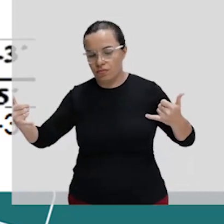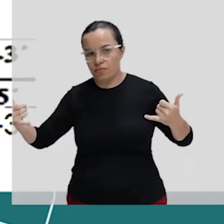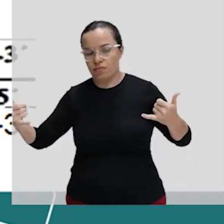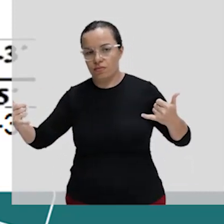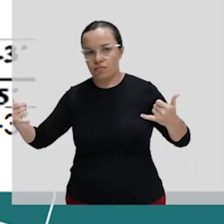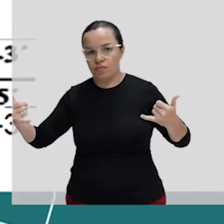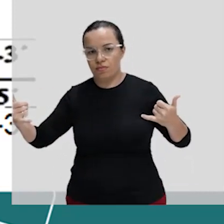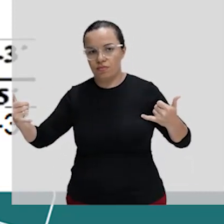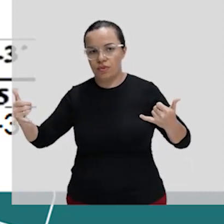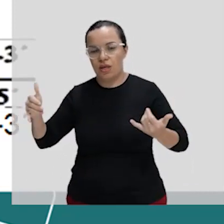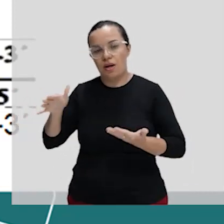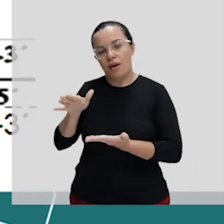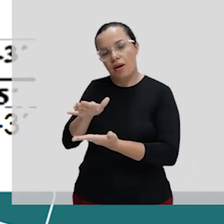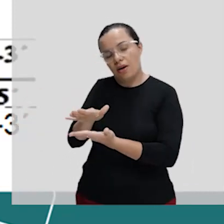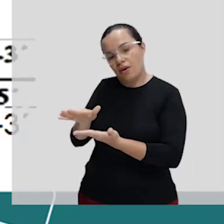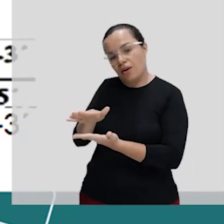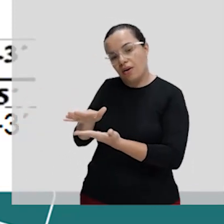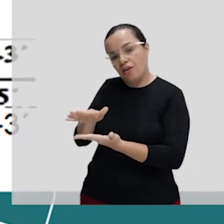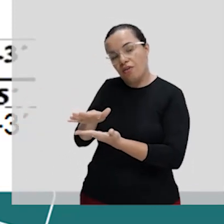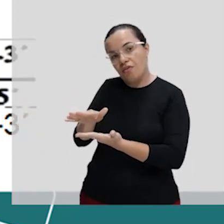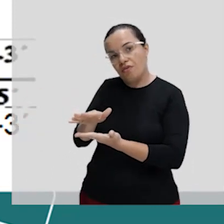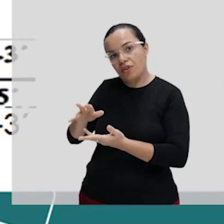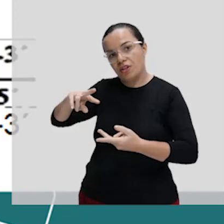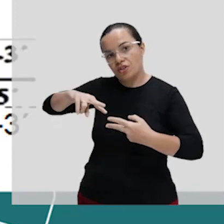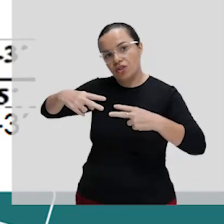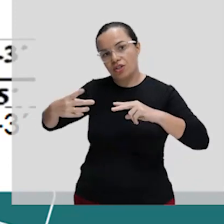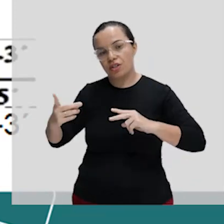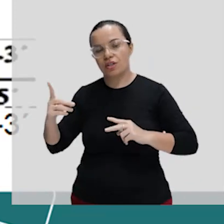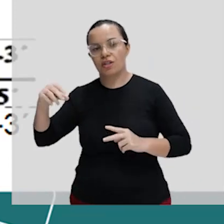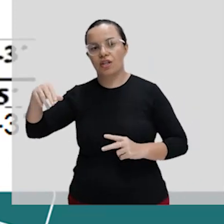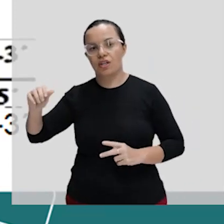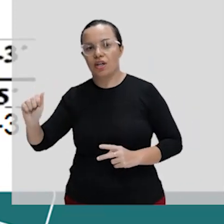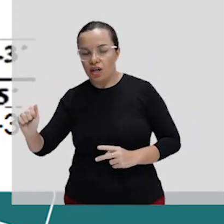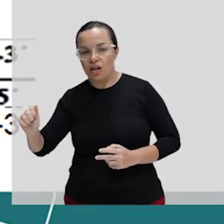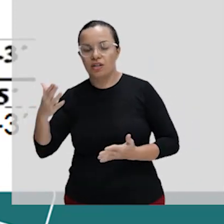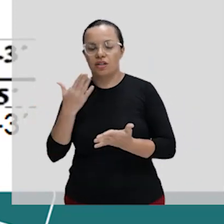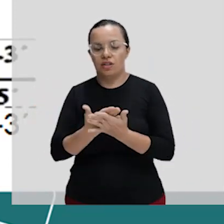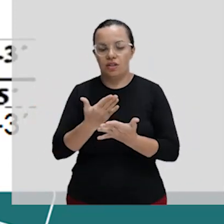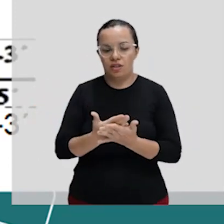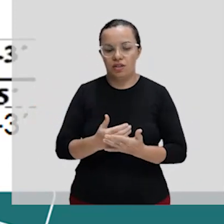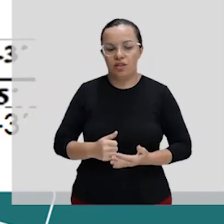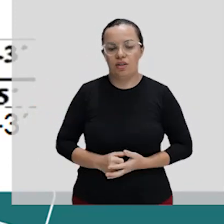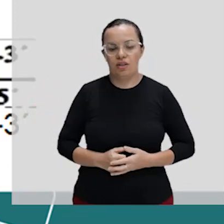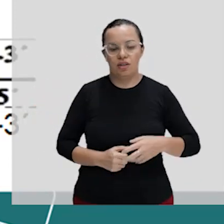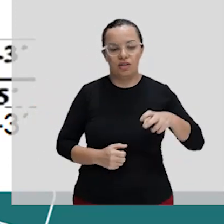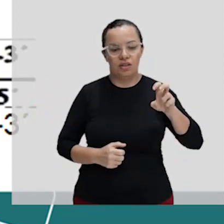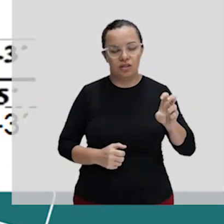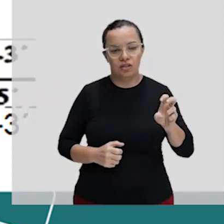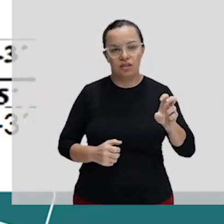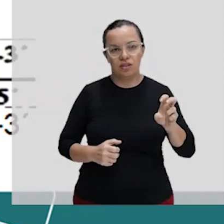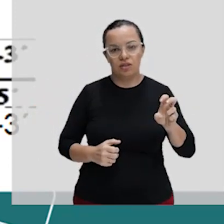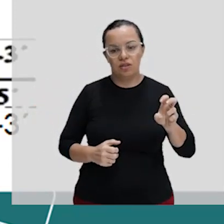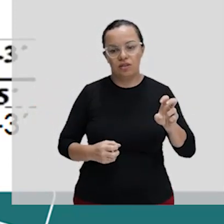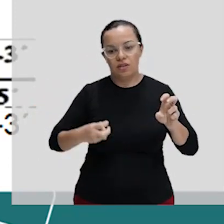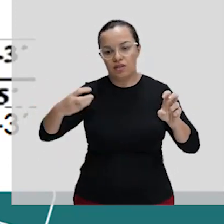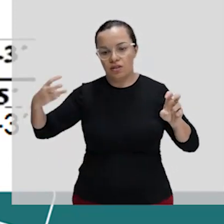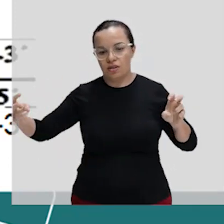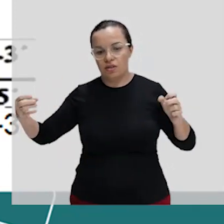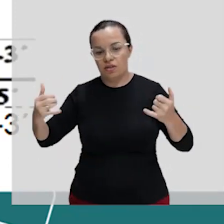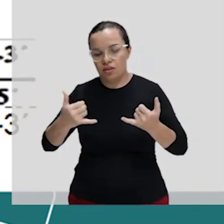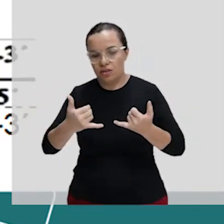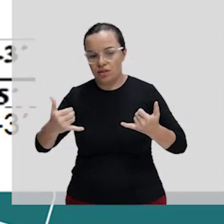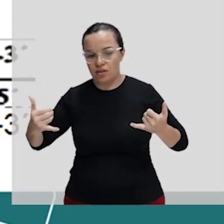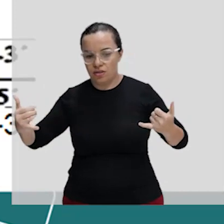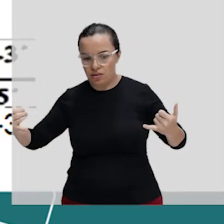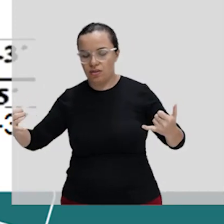DNA que eu estou estudando, certo? Eu sei que a fita 5 linhas, 3 linhas, ela é complementar à